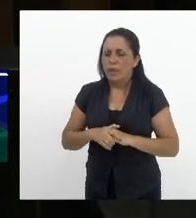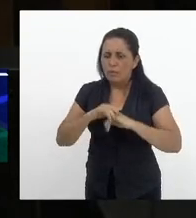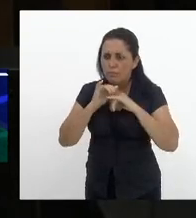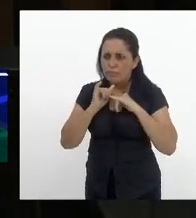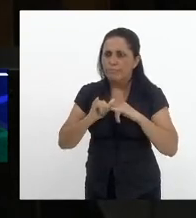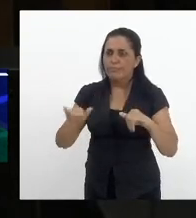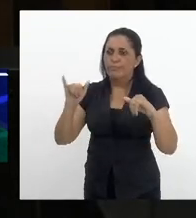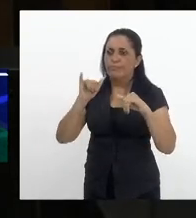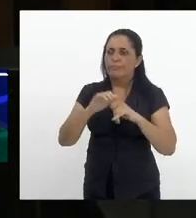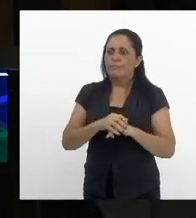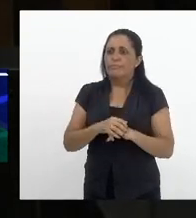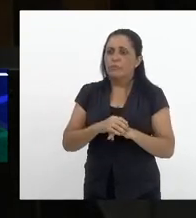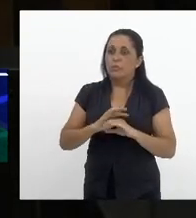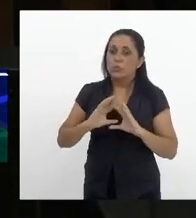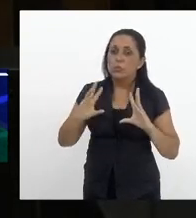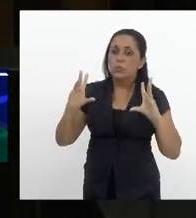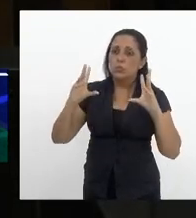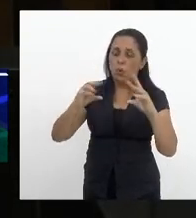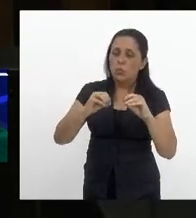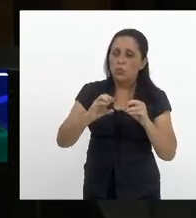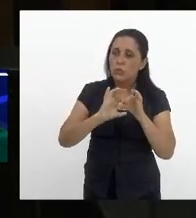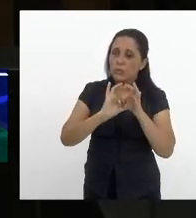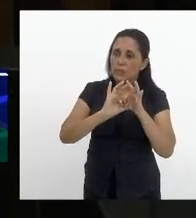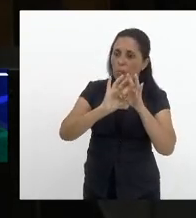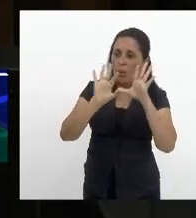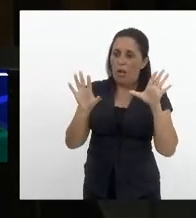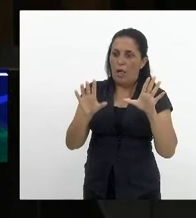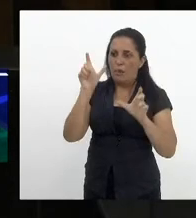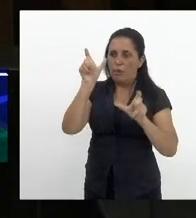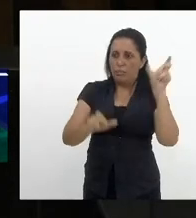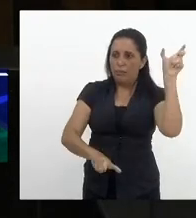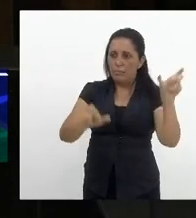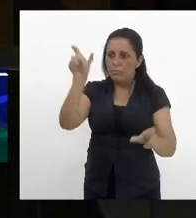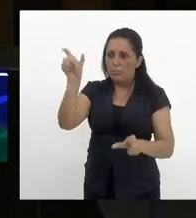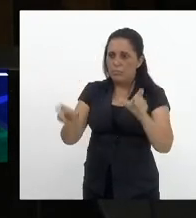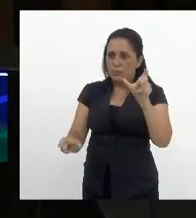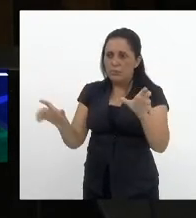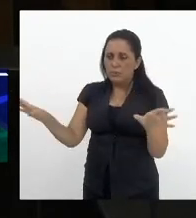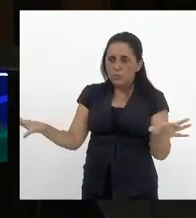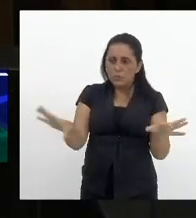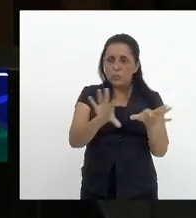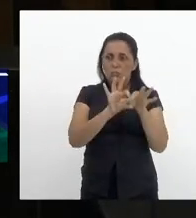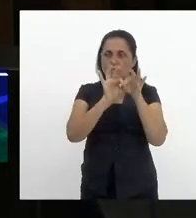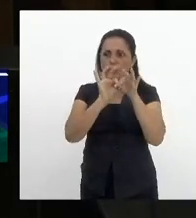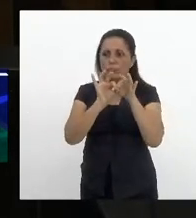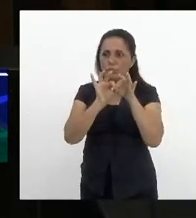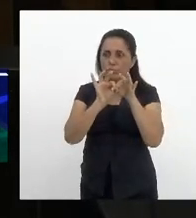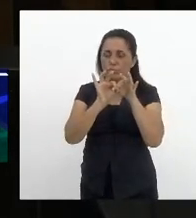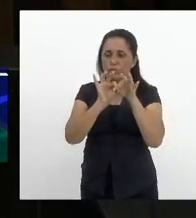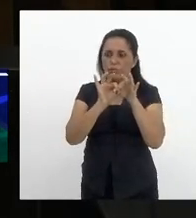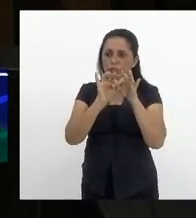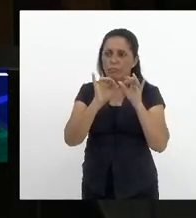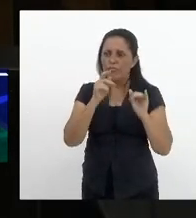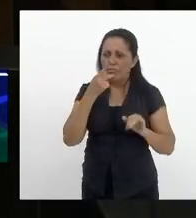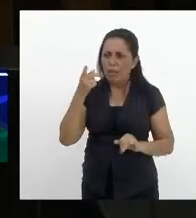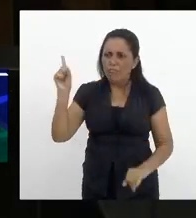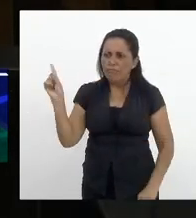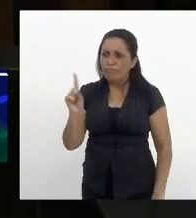conclamamos a todos os democratas que se unam para dizer um